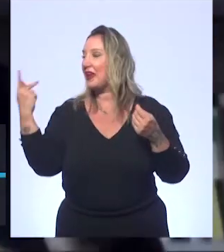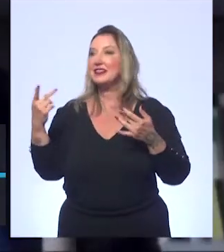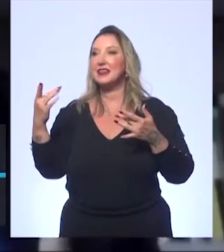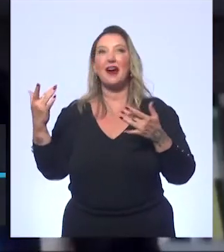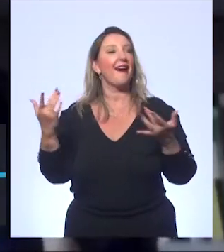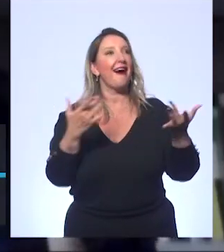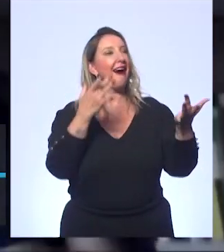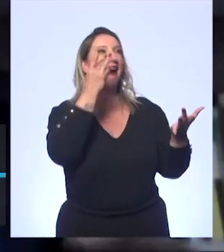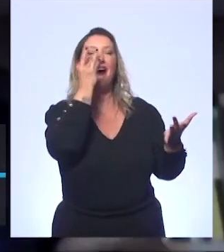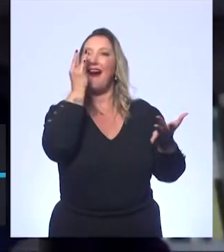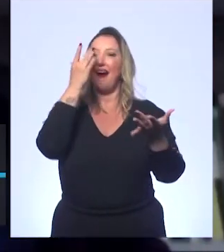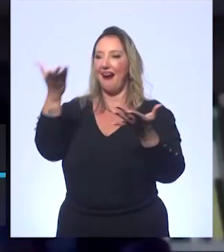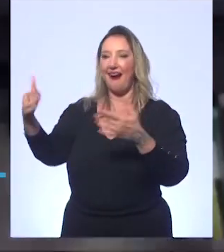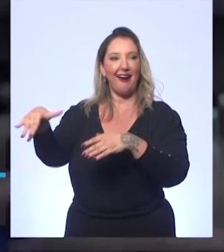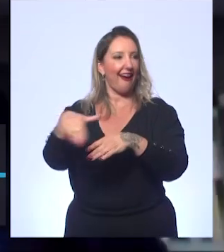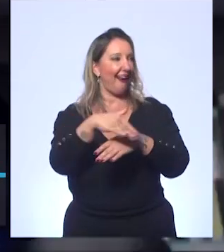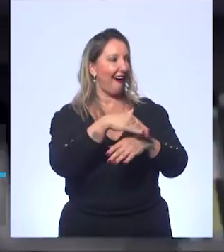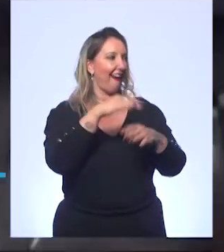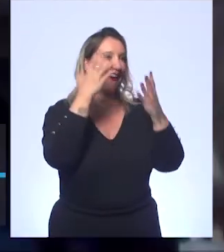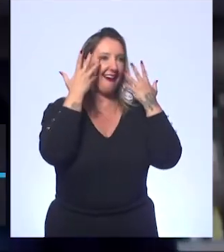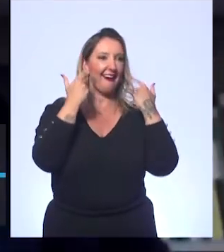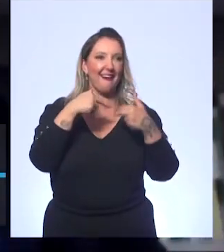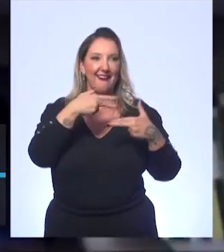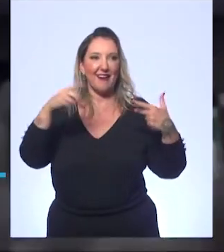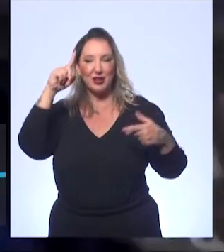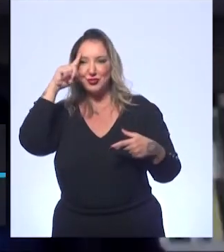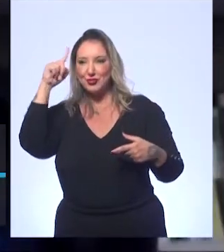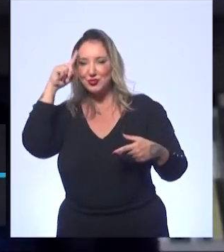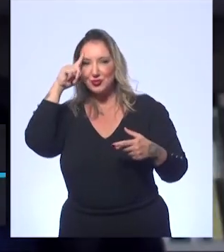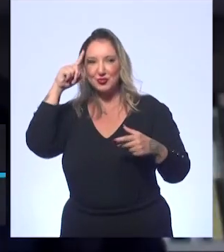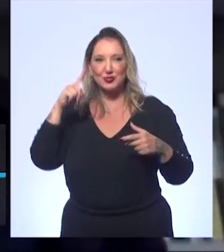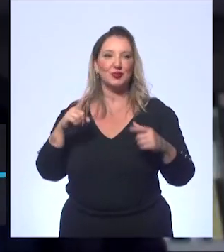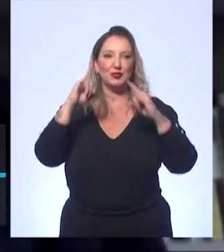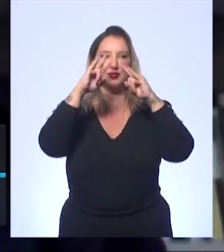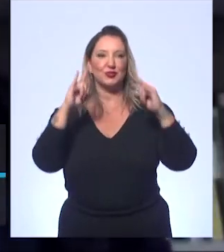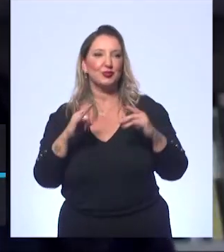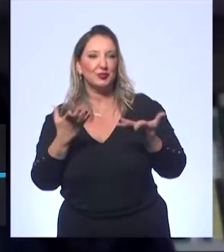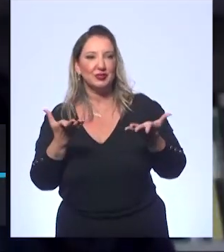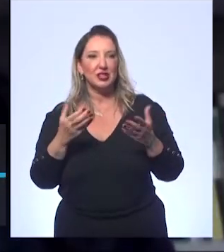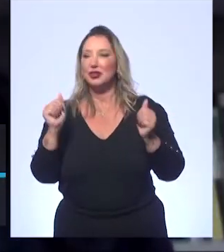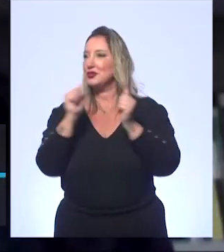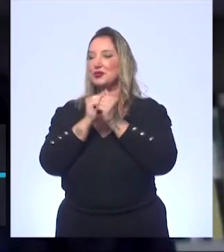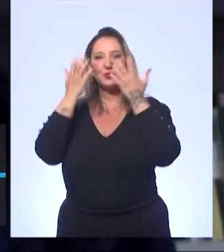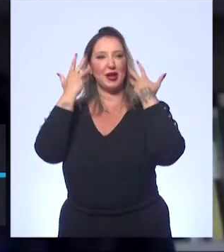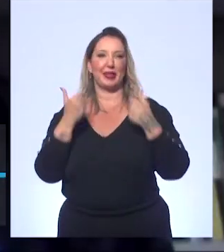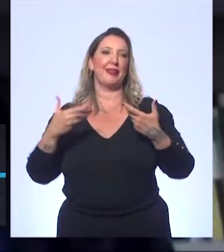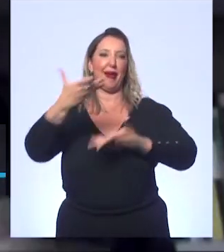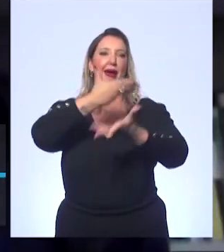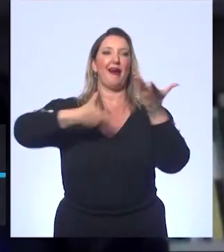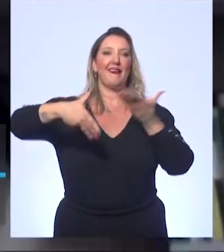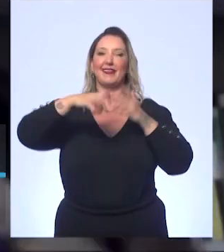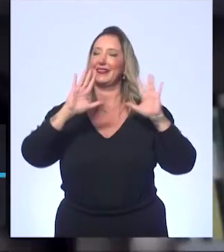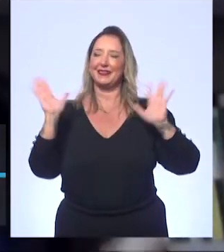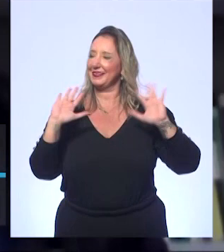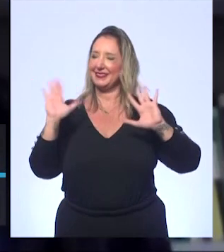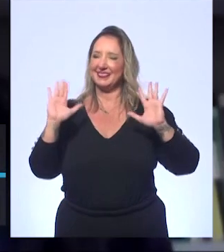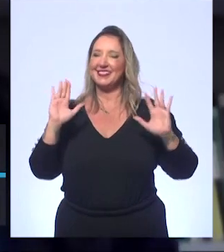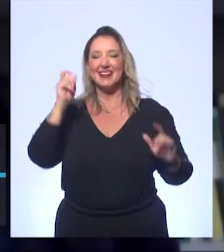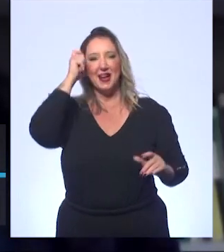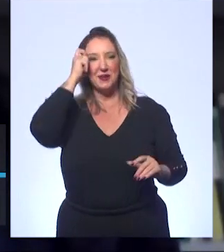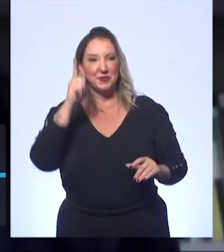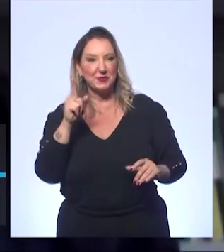convivendo assim, diariamente no cotidiano, na aldeia, junto com os animais. Mas a cultura em si,